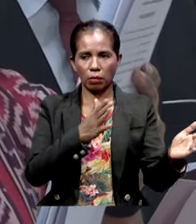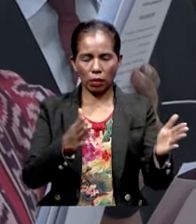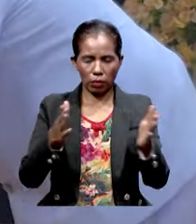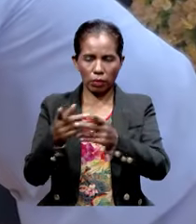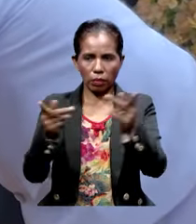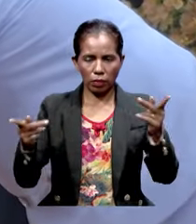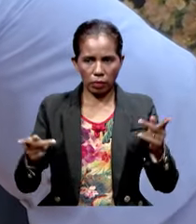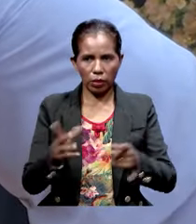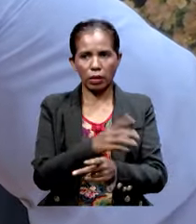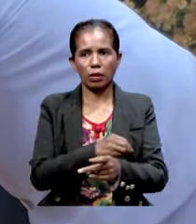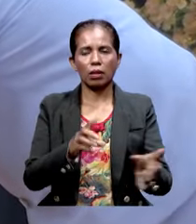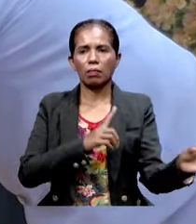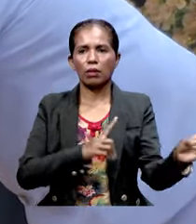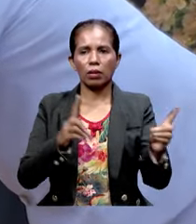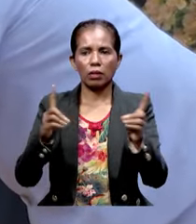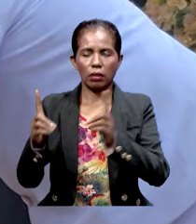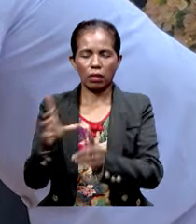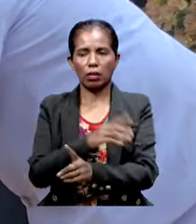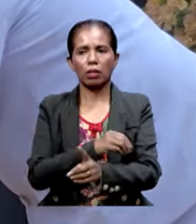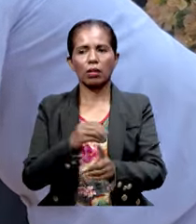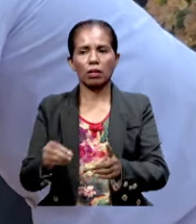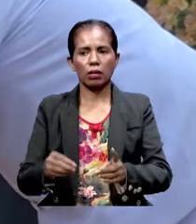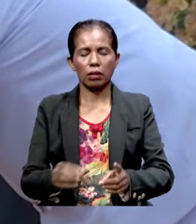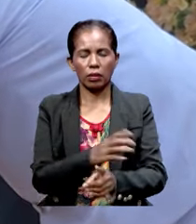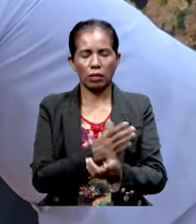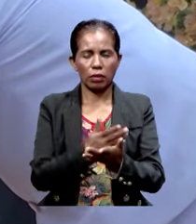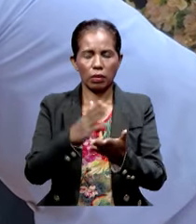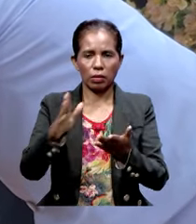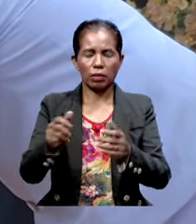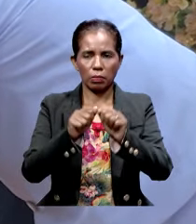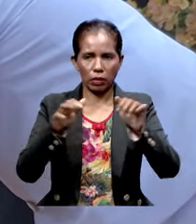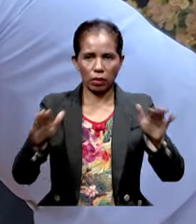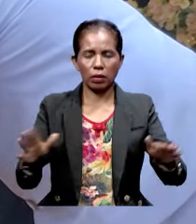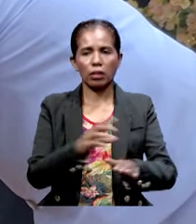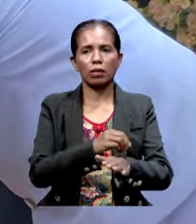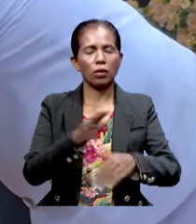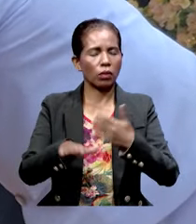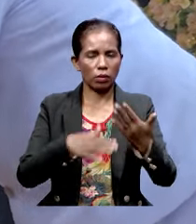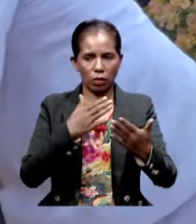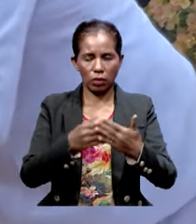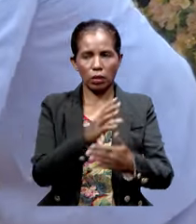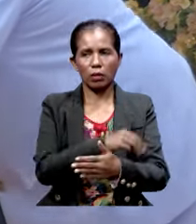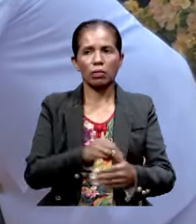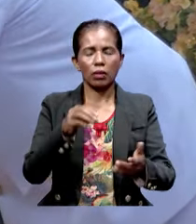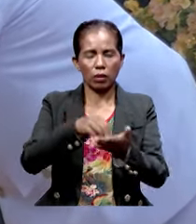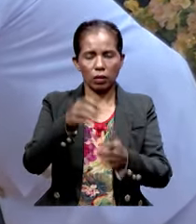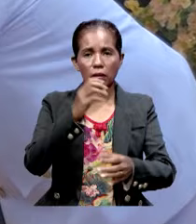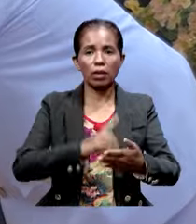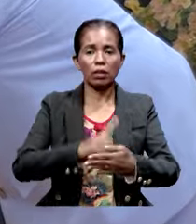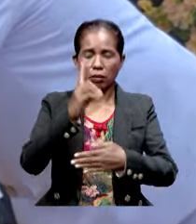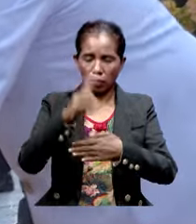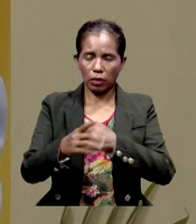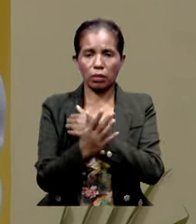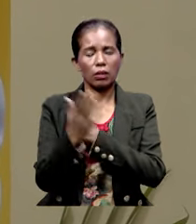condição mínima para a implementação do poder local com a descentralização administrativa no territorial ou de Bele Garante de Desenvolvimento e